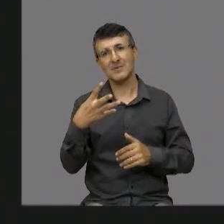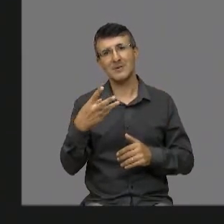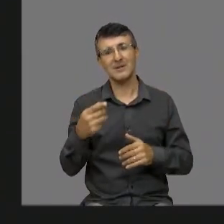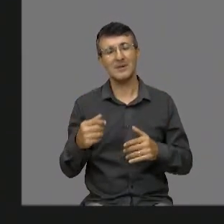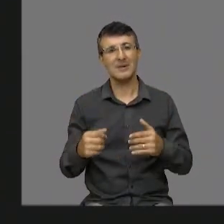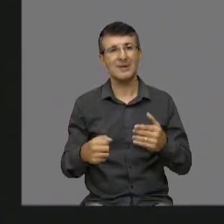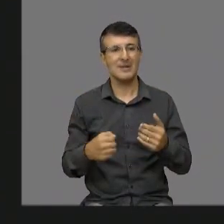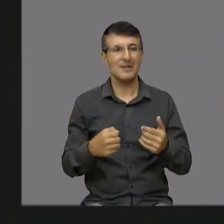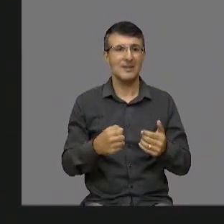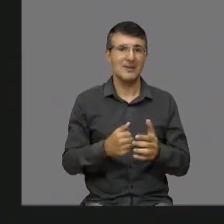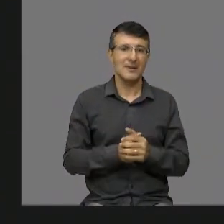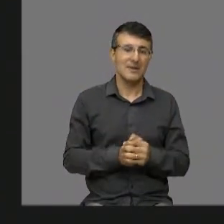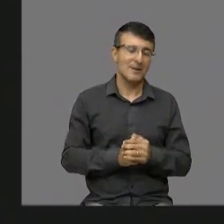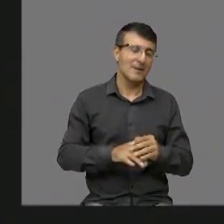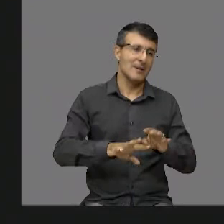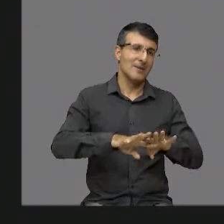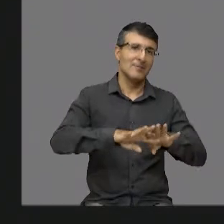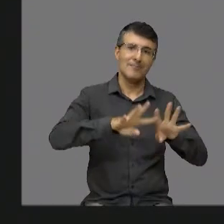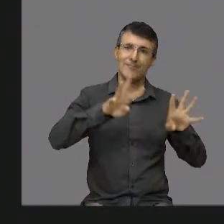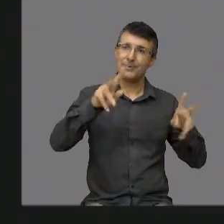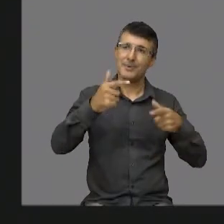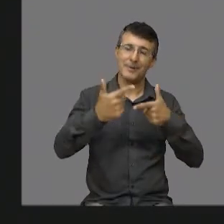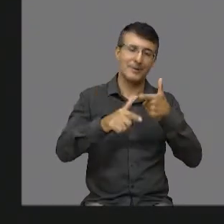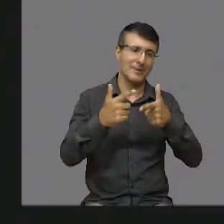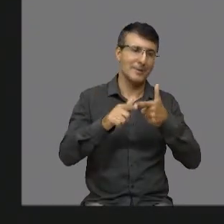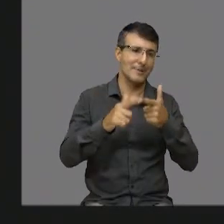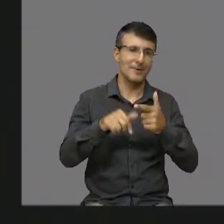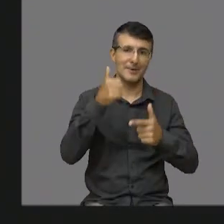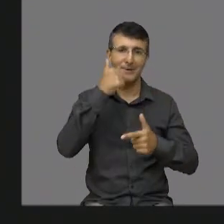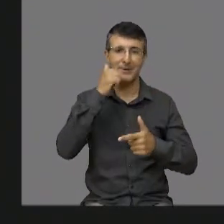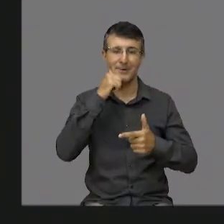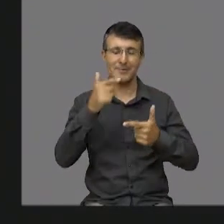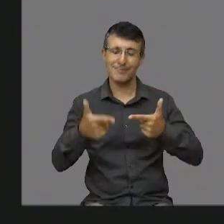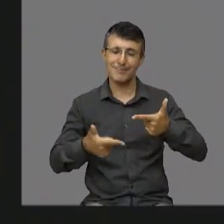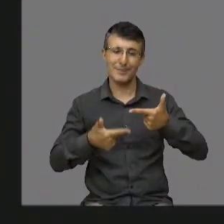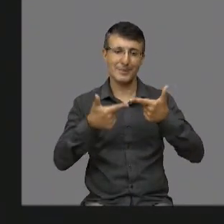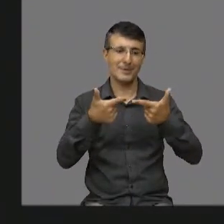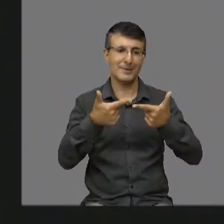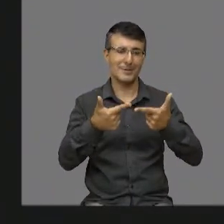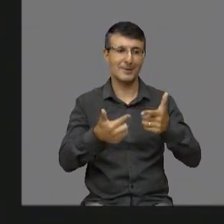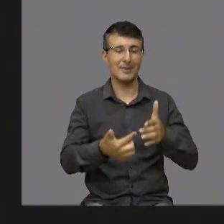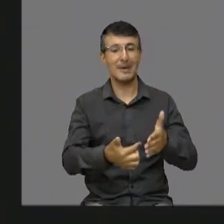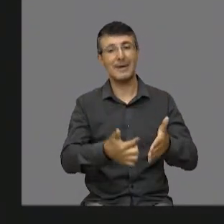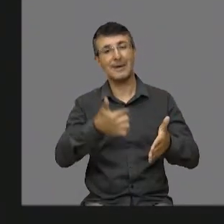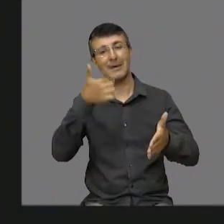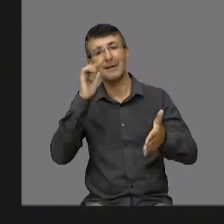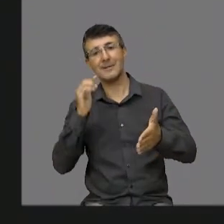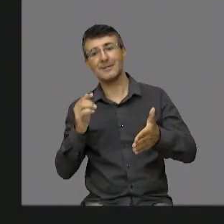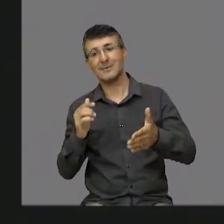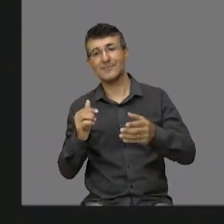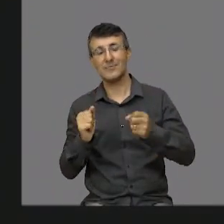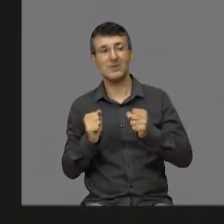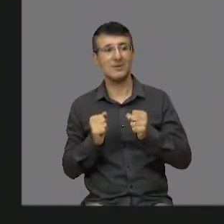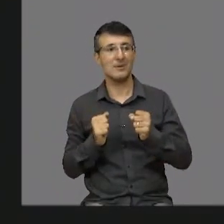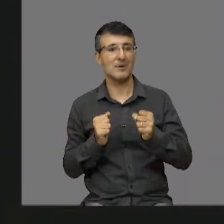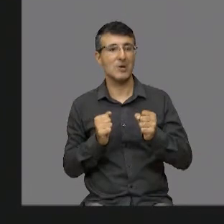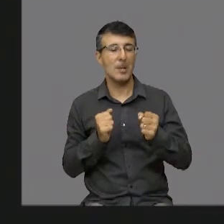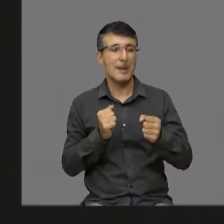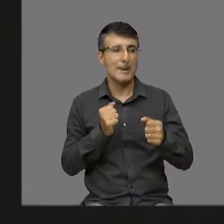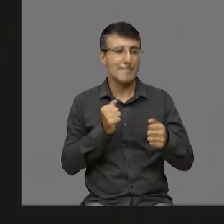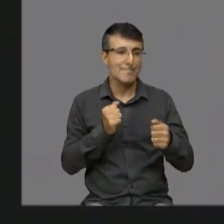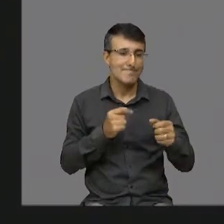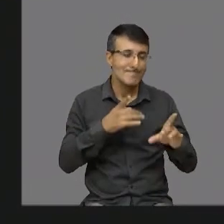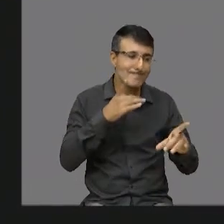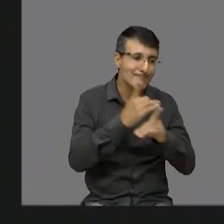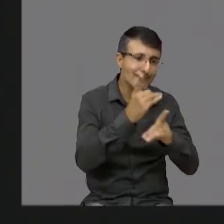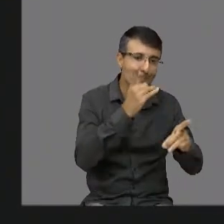é um leque de problemas que toda mulher tem que enfrentar antes de bater na porta da delegacia e estar ciente do que ela está